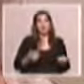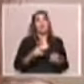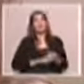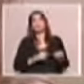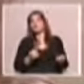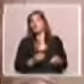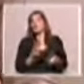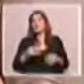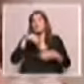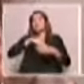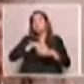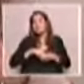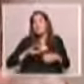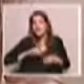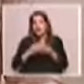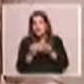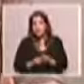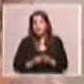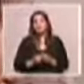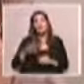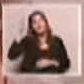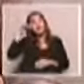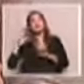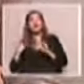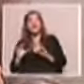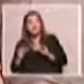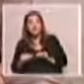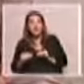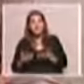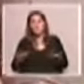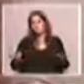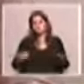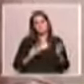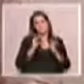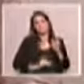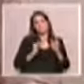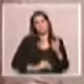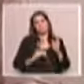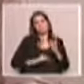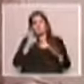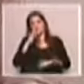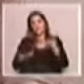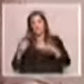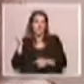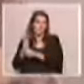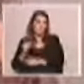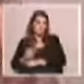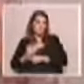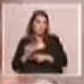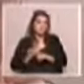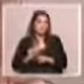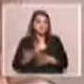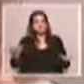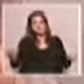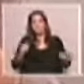está presente no queijo ou na gordura do leite é relativamente baixa comparativamente com outras fontes de gordura. E, portanto, não